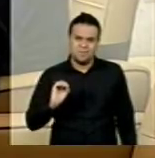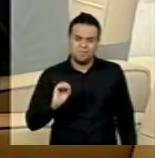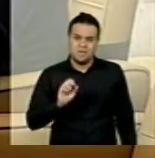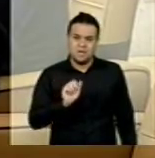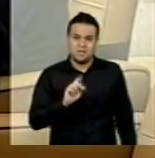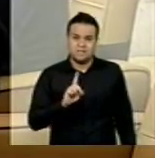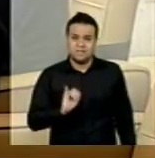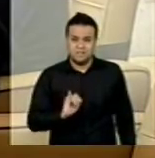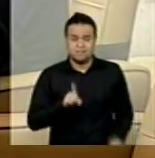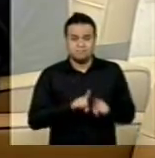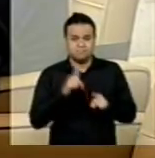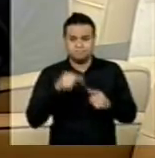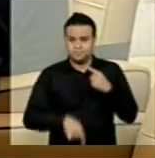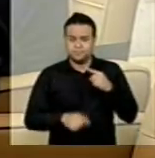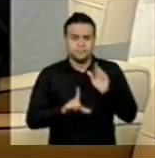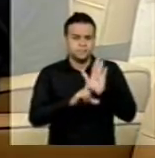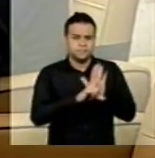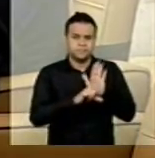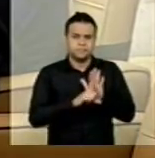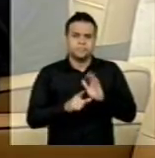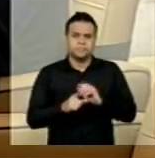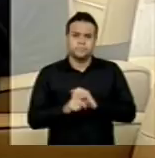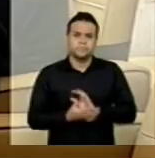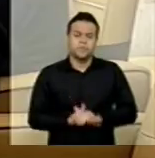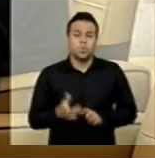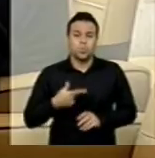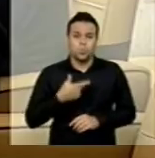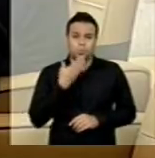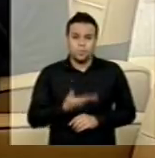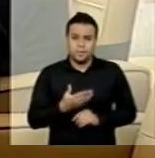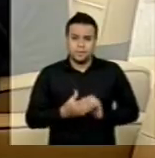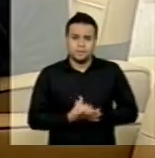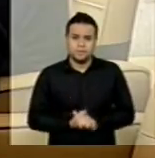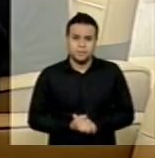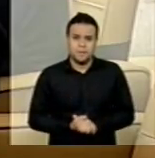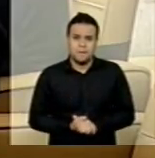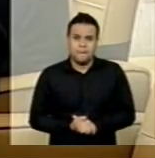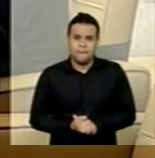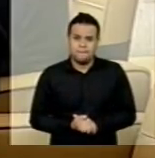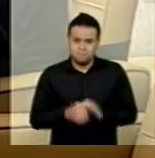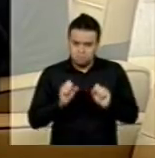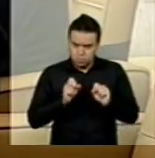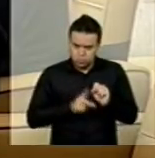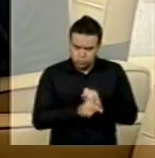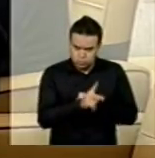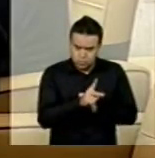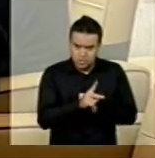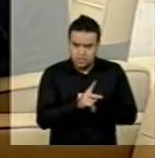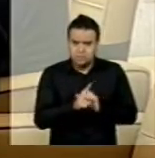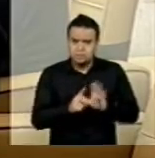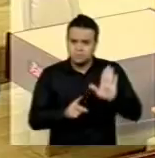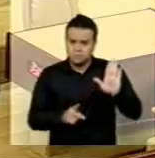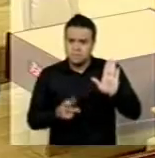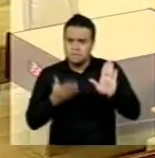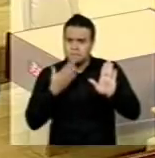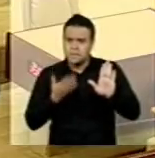ante a ilegitimidade ativa da requerente. Contudo, posso ir adiante? Eu gostaria de, talvez,